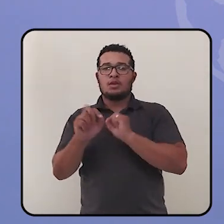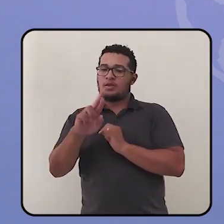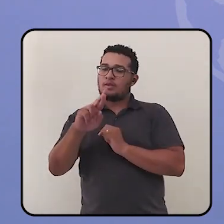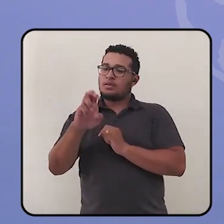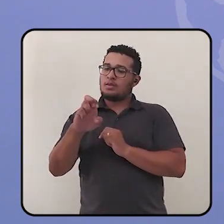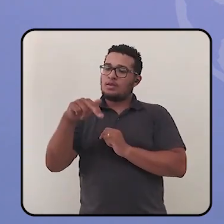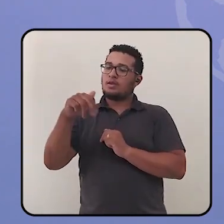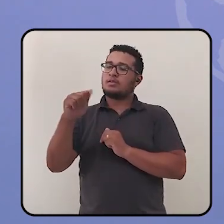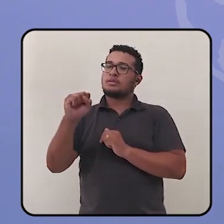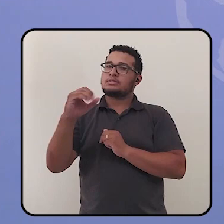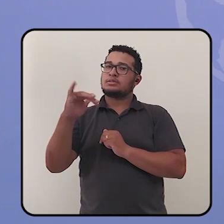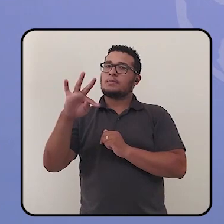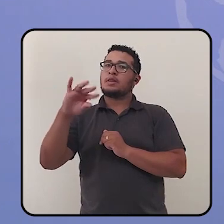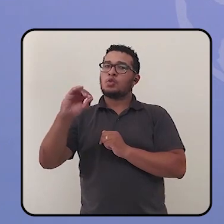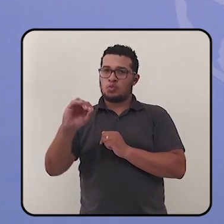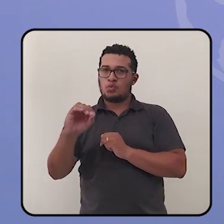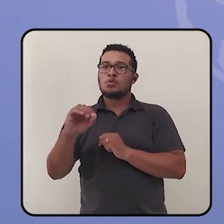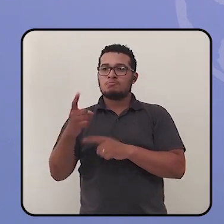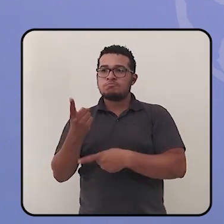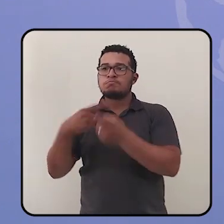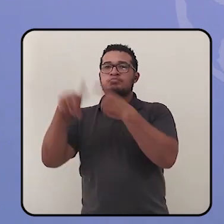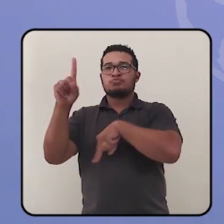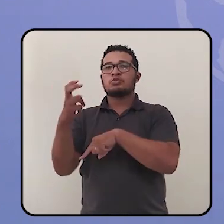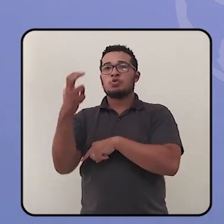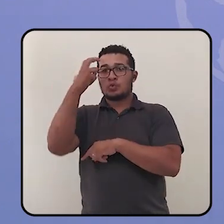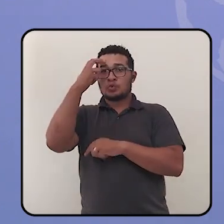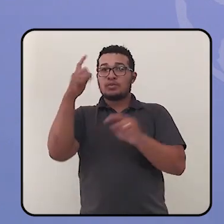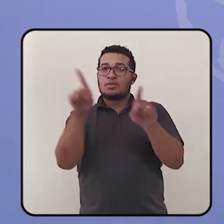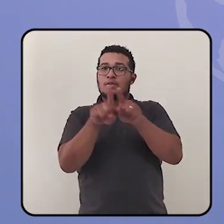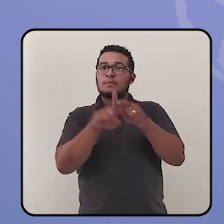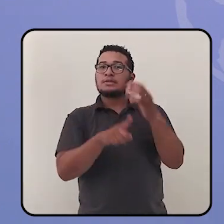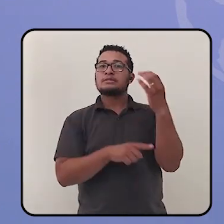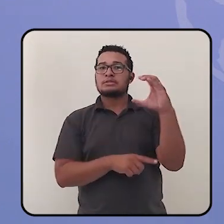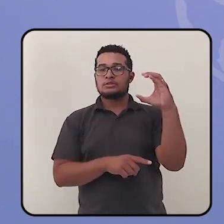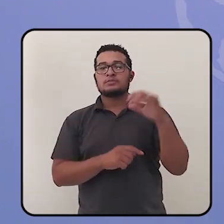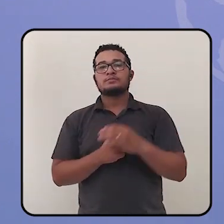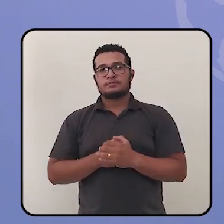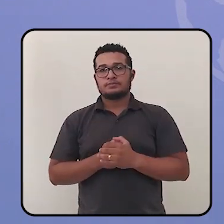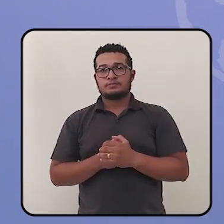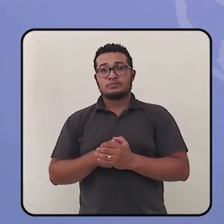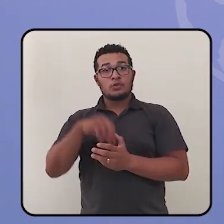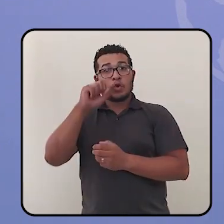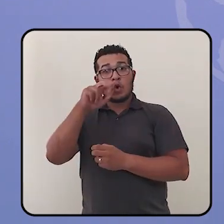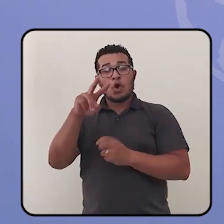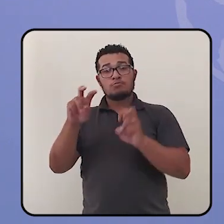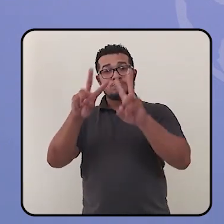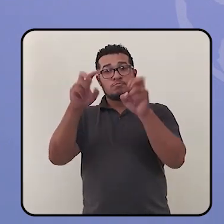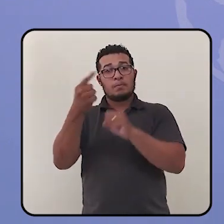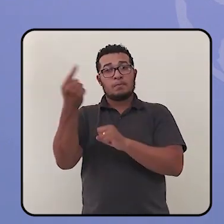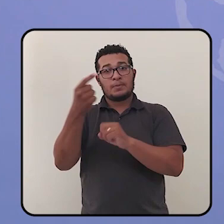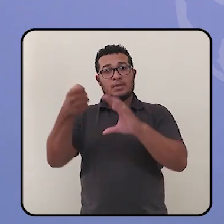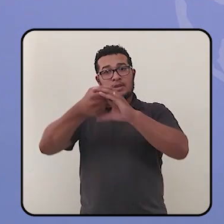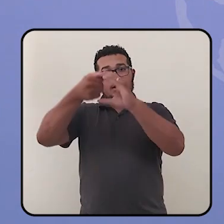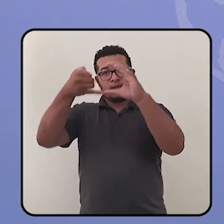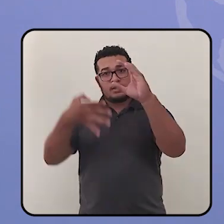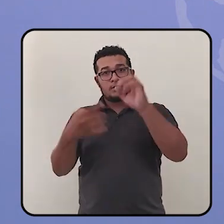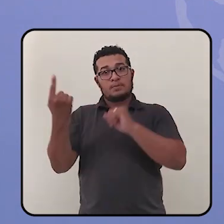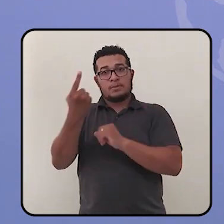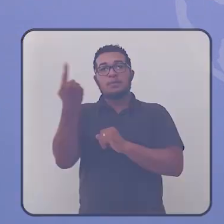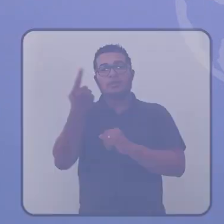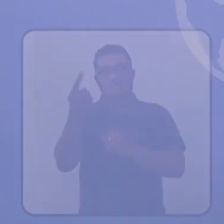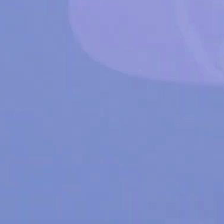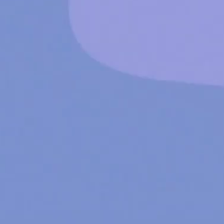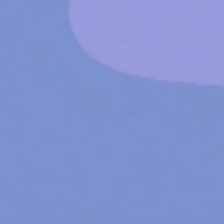científico renascimento cultural acompanhe comigo o primeiro item a primeira característica